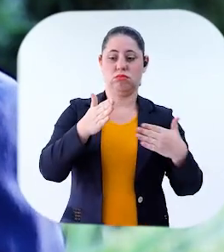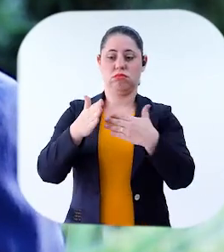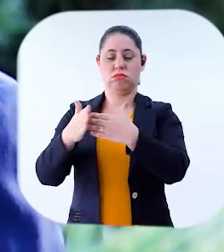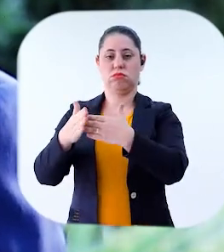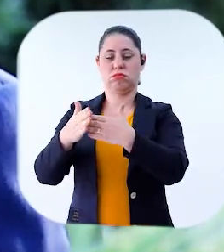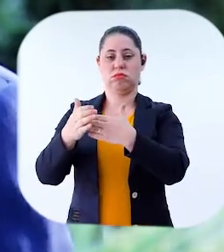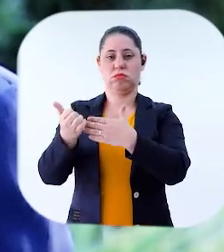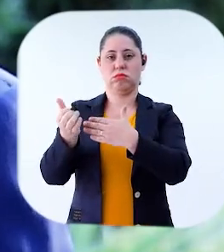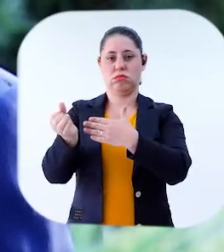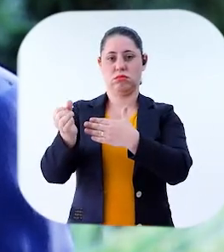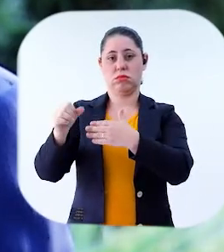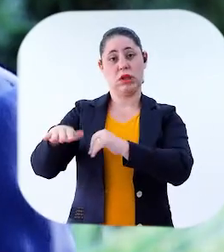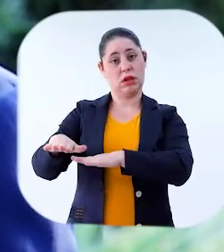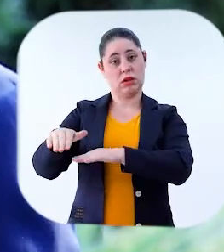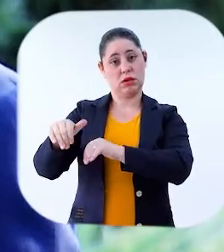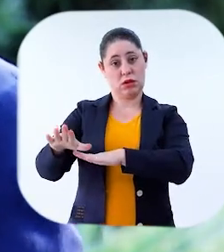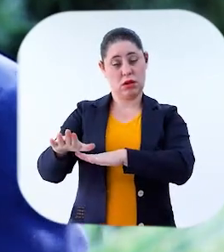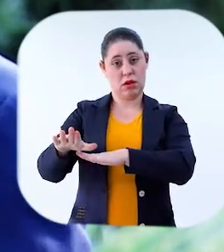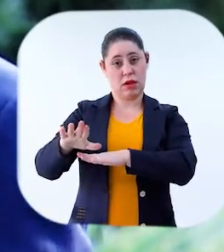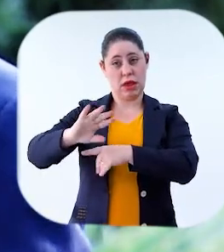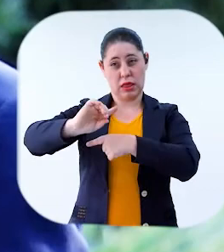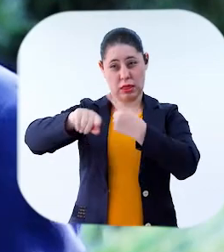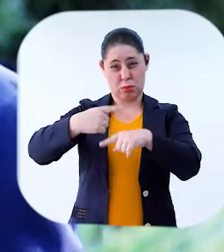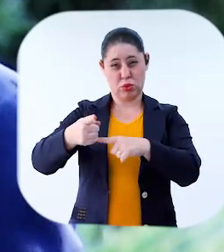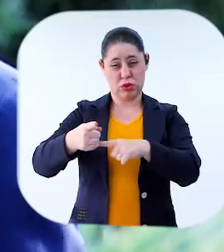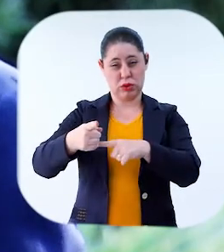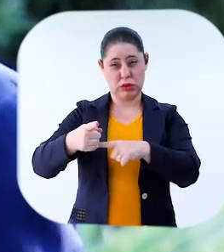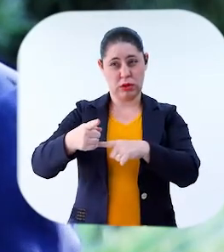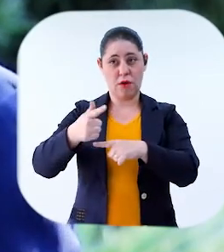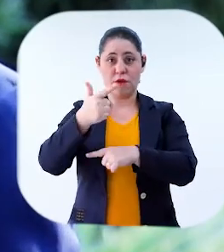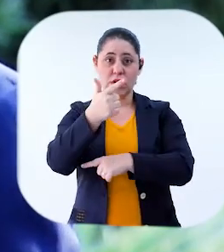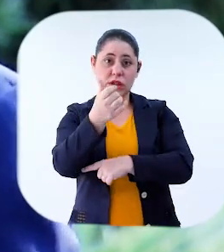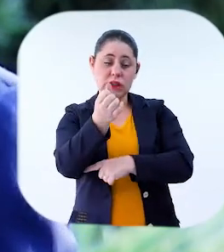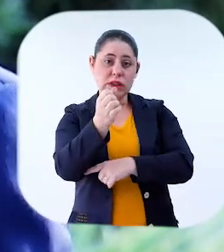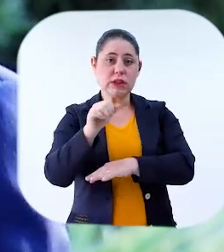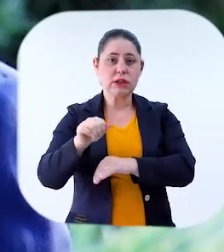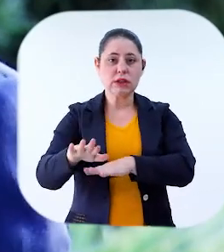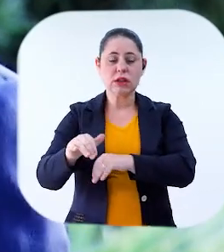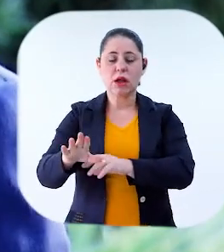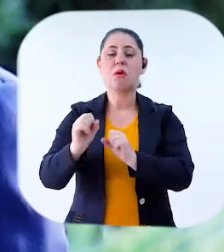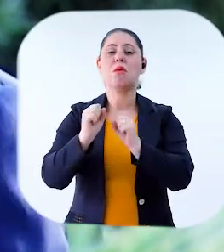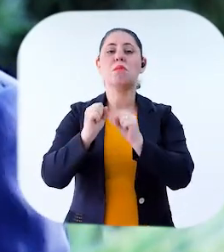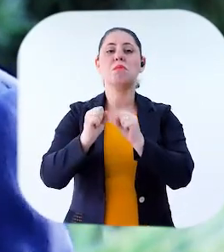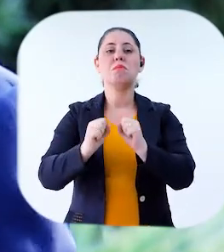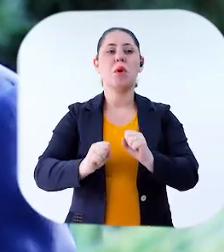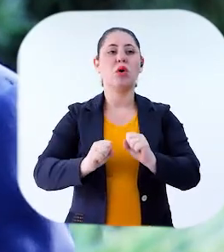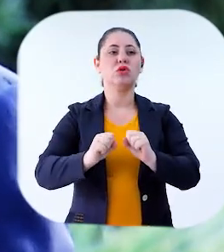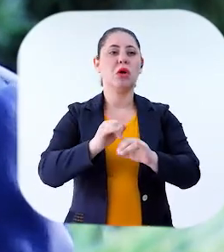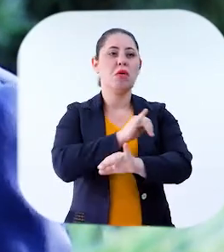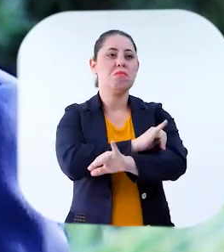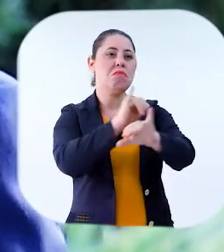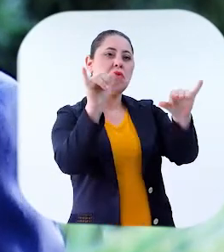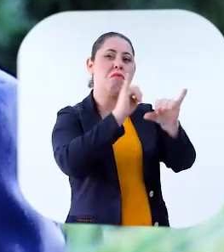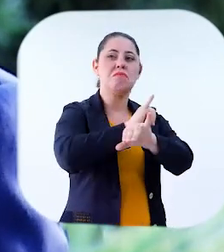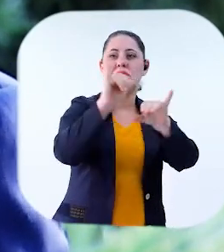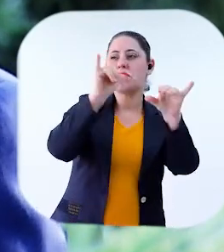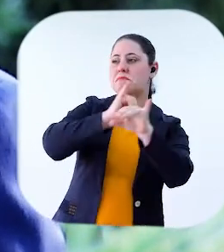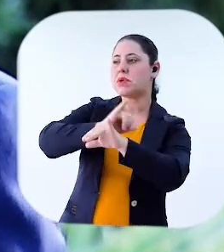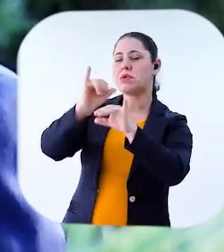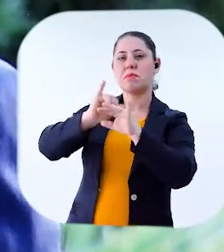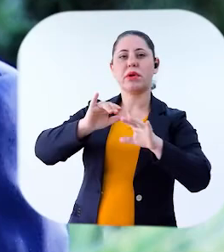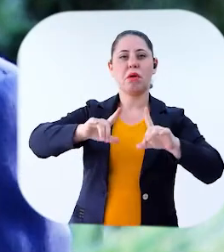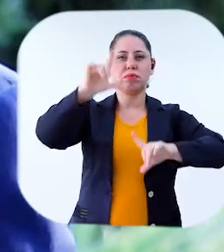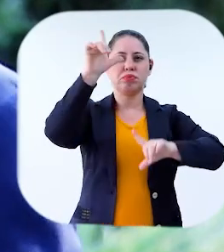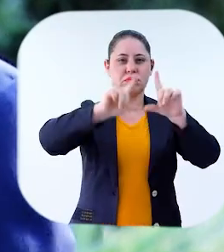16 de setembro e a partir do dia 26 de setembro vai ser possível já a propaganda